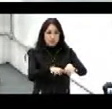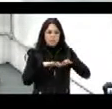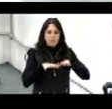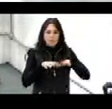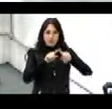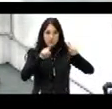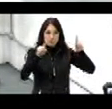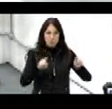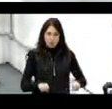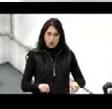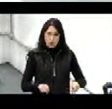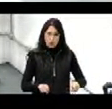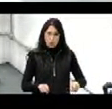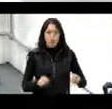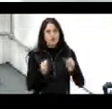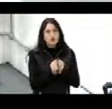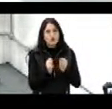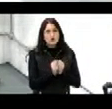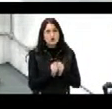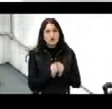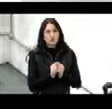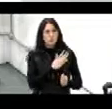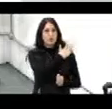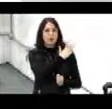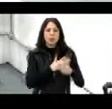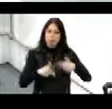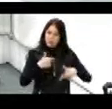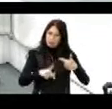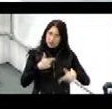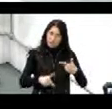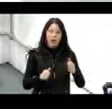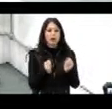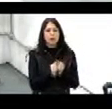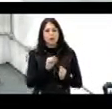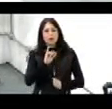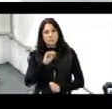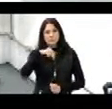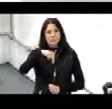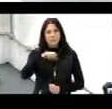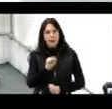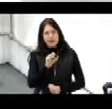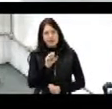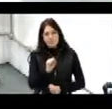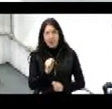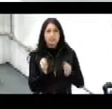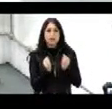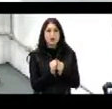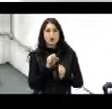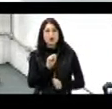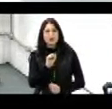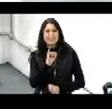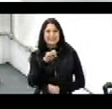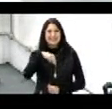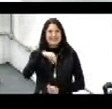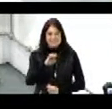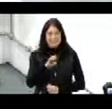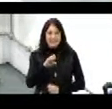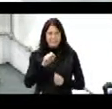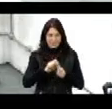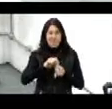Delegacia Regional e INSS, trouxemos para essa casa, vereador Wilson, então, uma audiência pública,